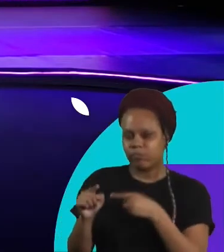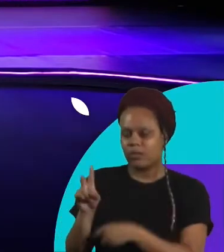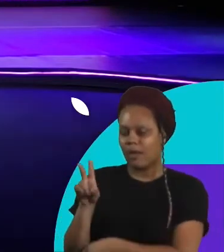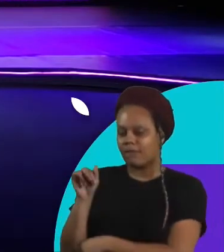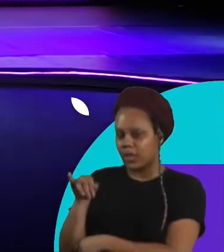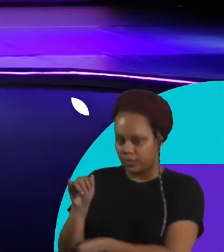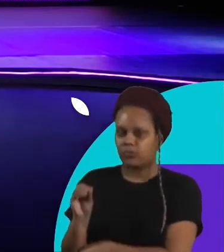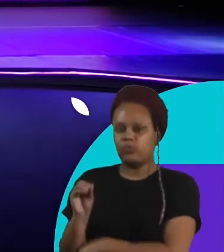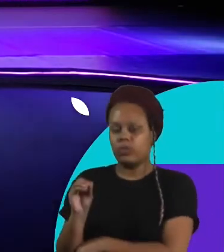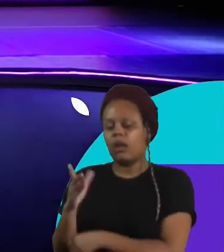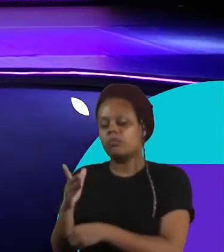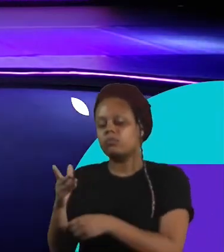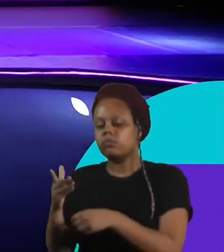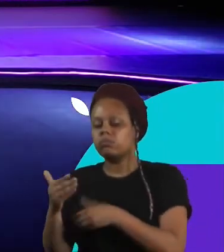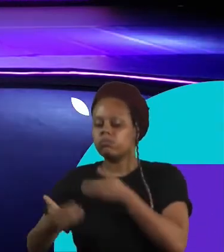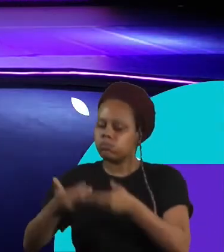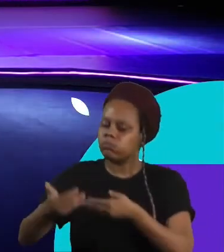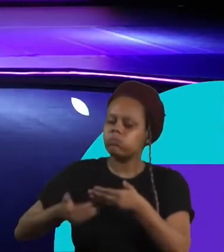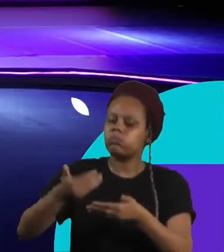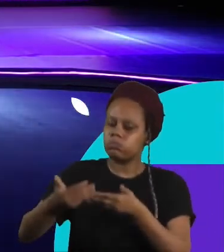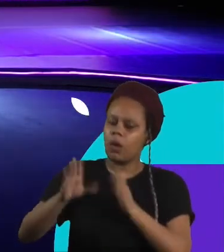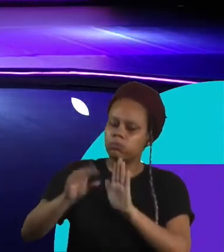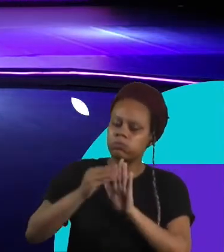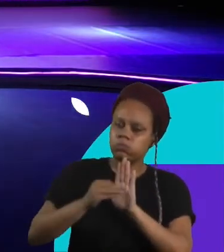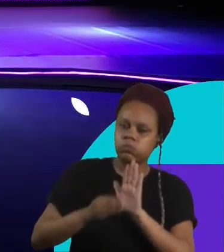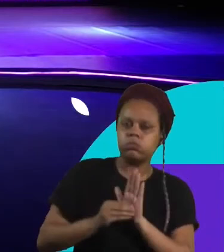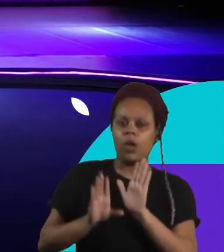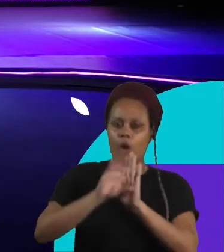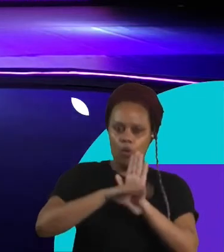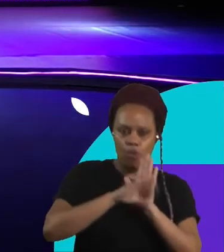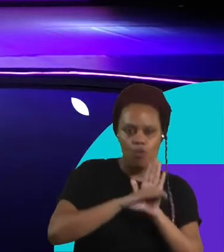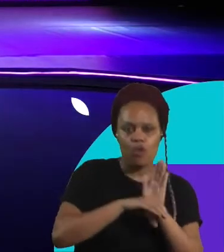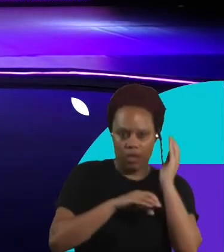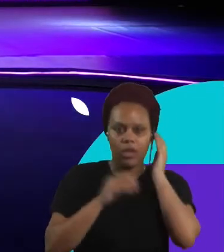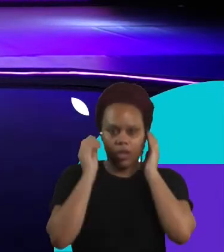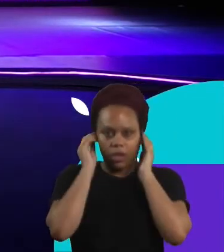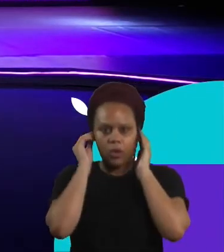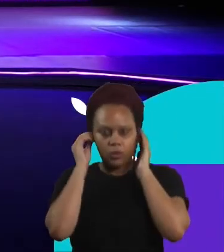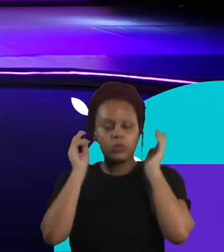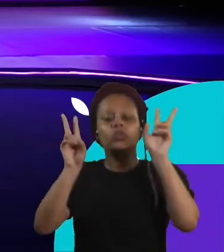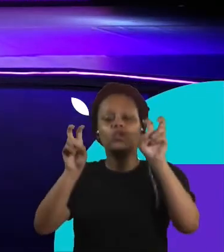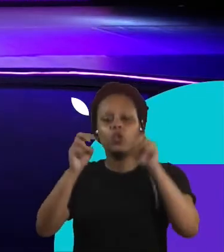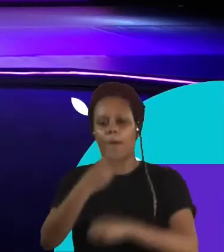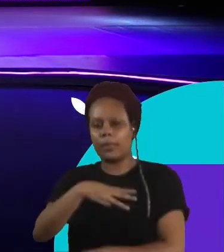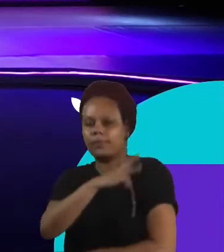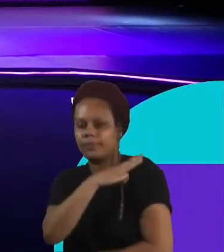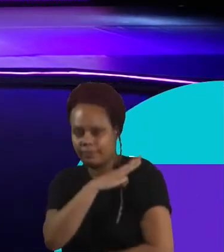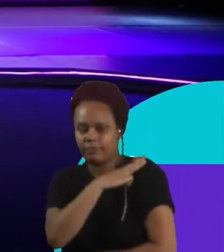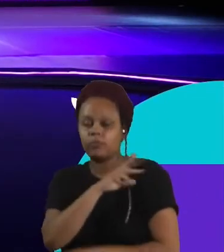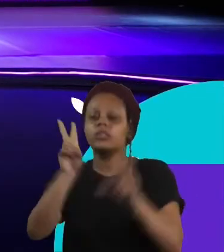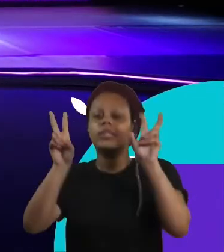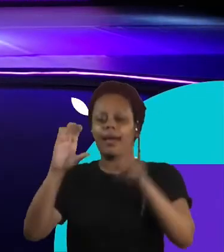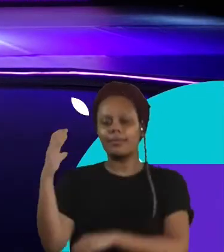um currículo de ensino médio, né, um itinerário formativo, como a gente fala agora, sobre o ensino médio em ciência de